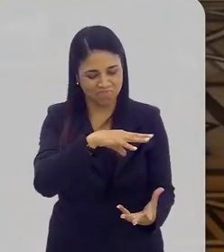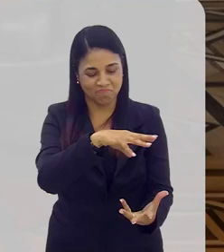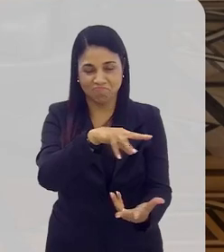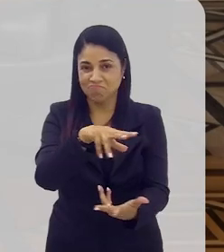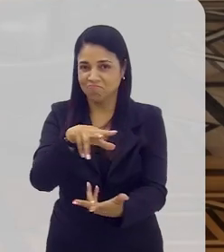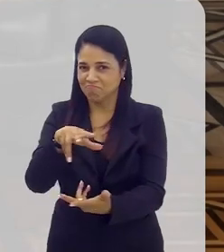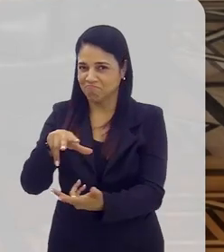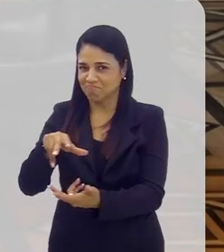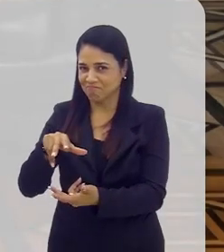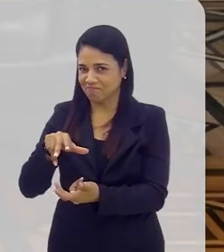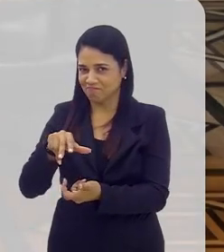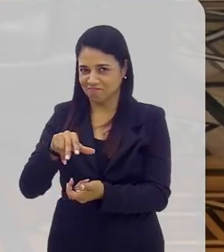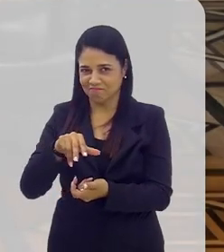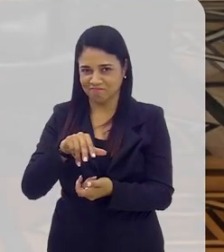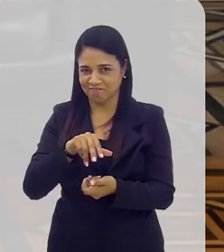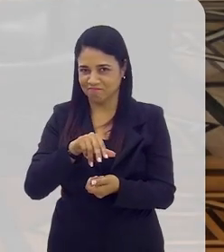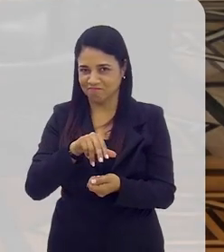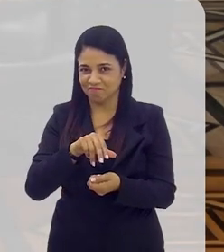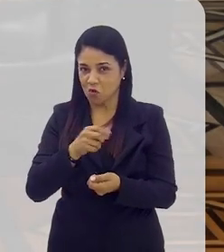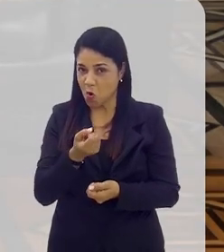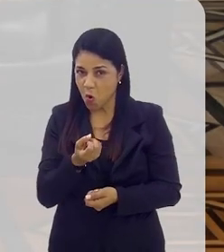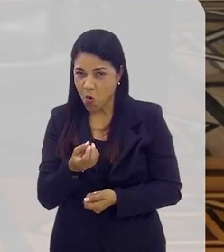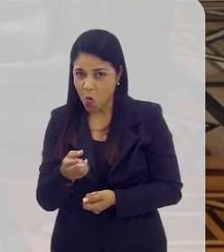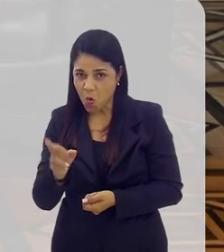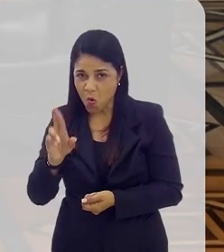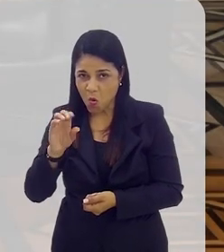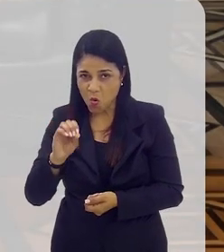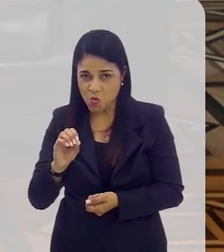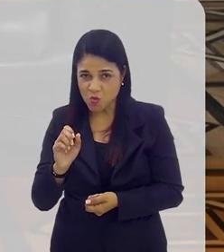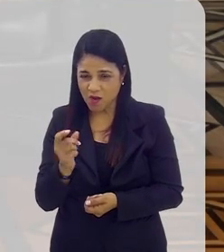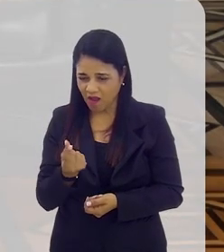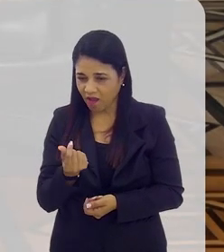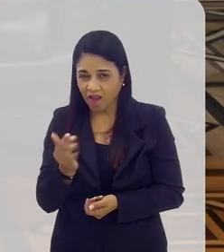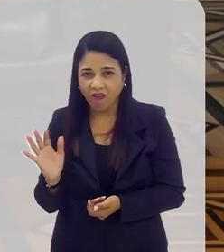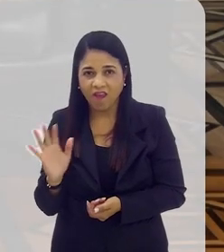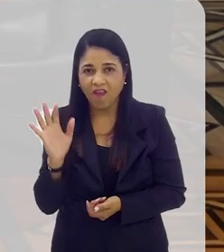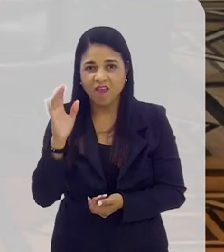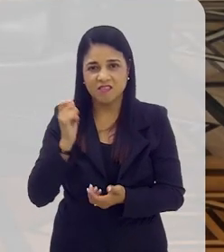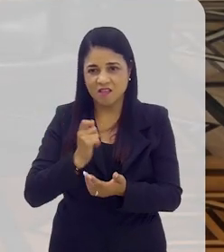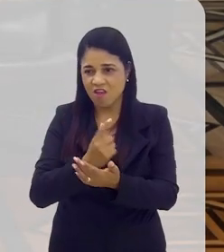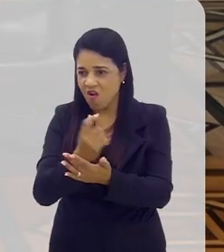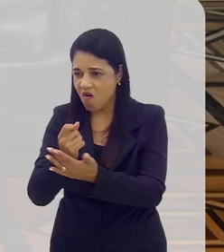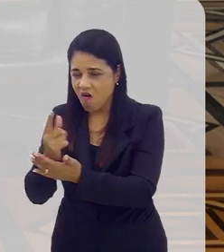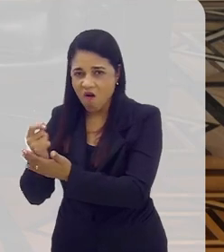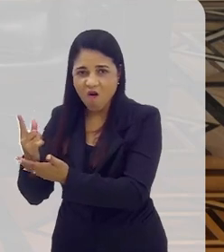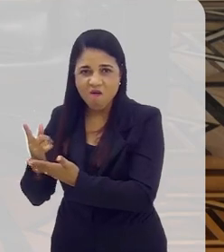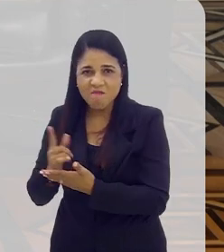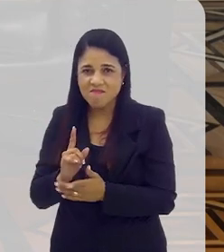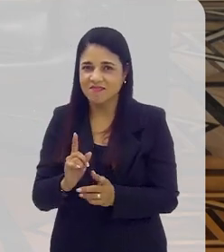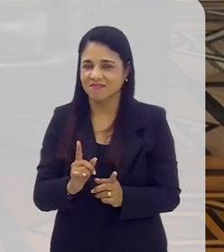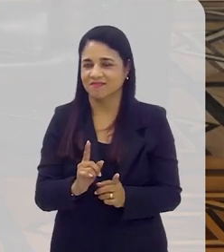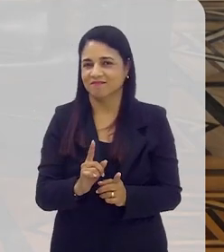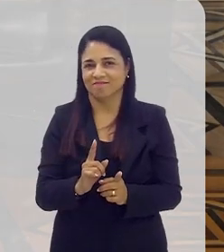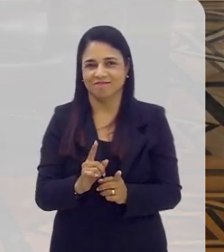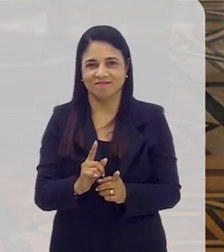Eu não posso esperar só deste mundo, nem do